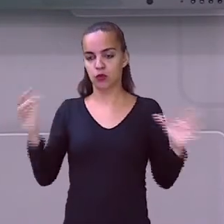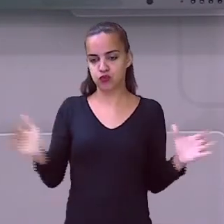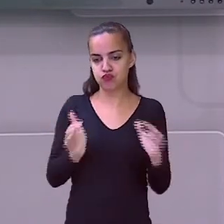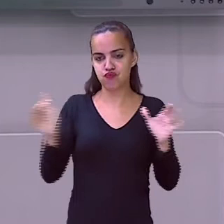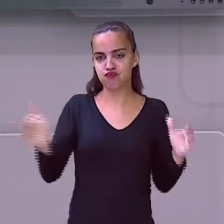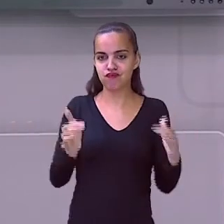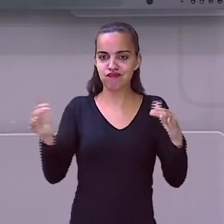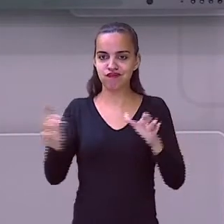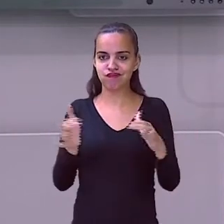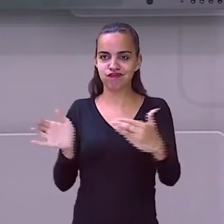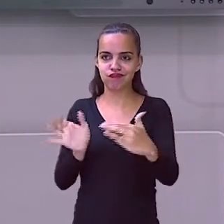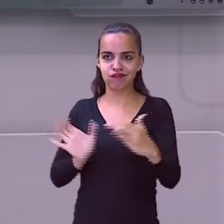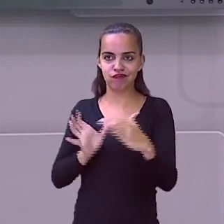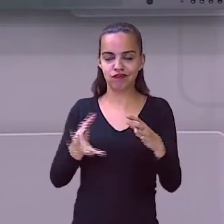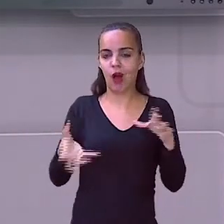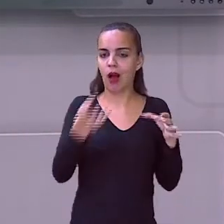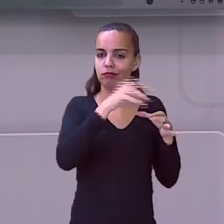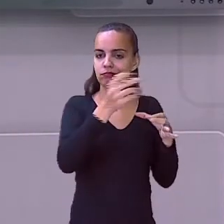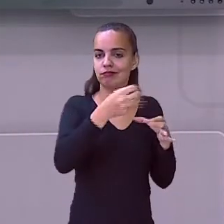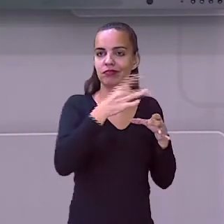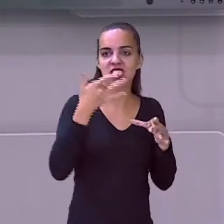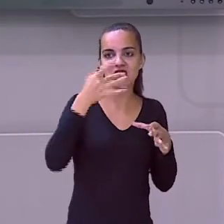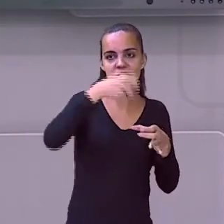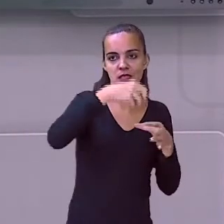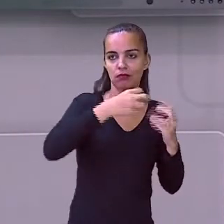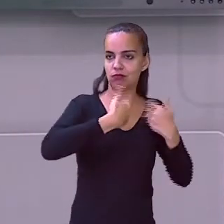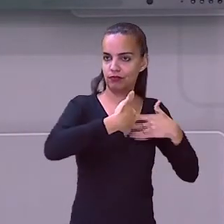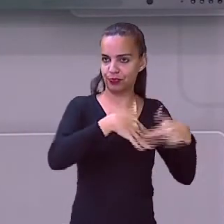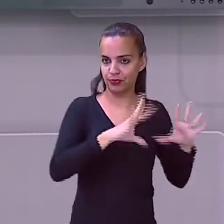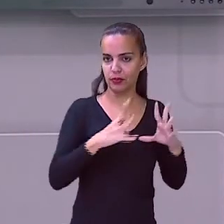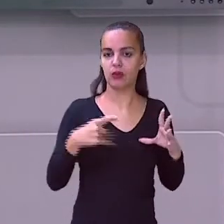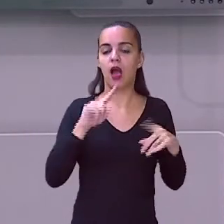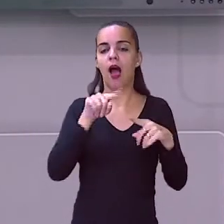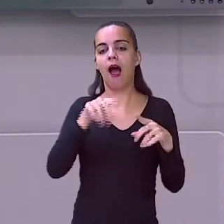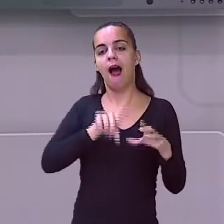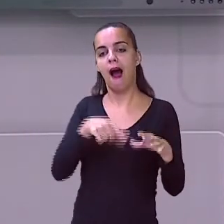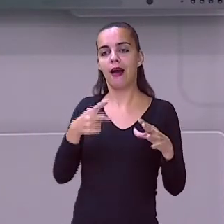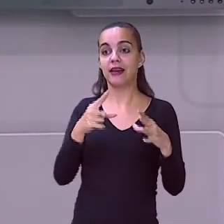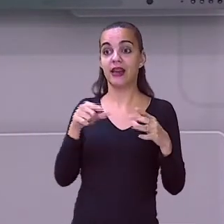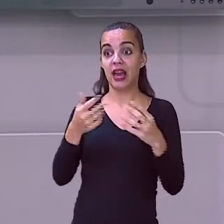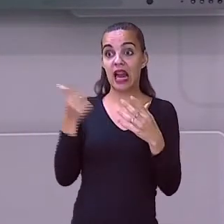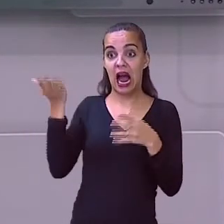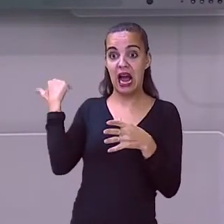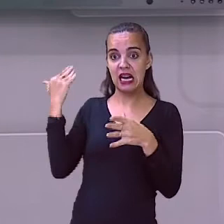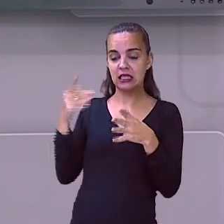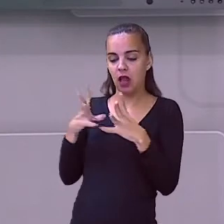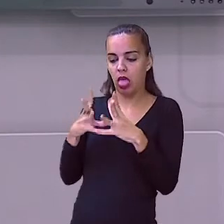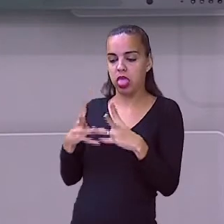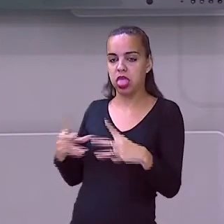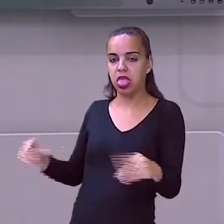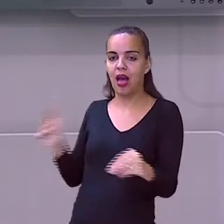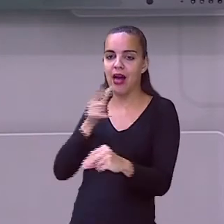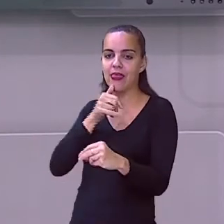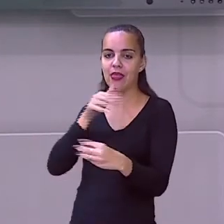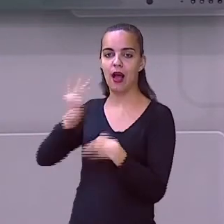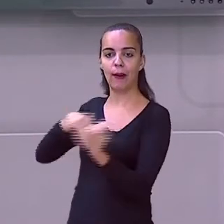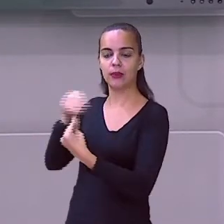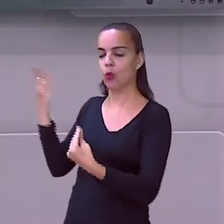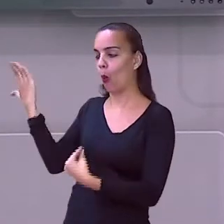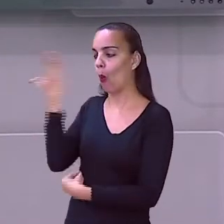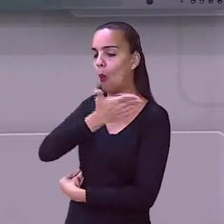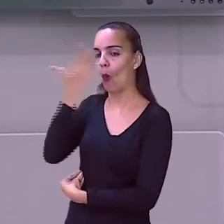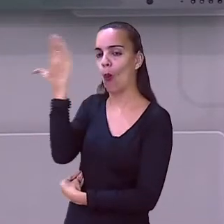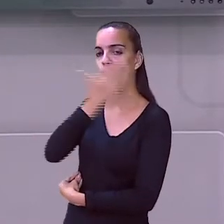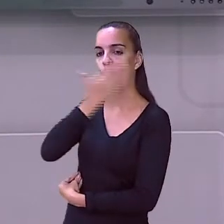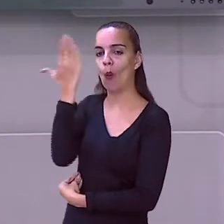são amontoados de sal, que estava dissolvido na água. A água evaporou e